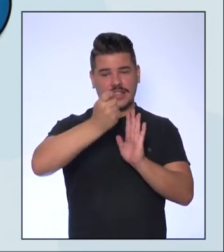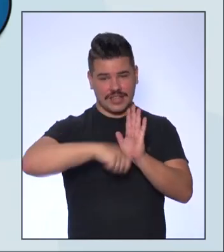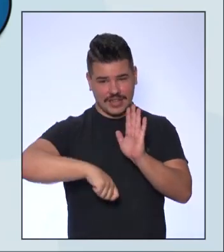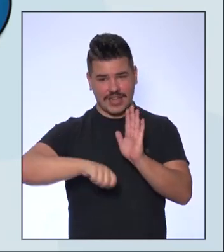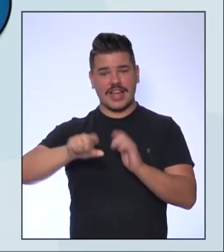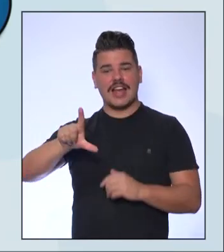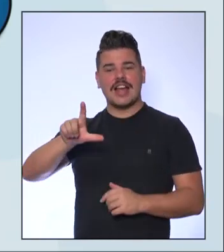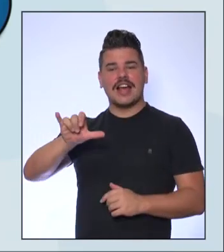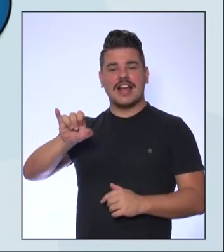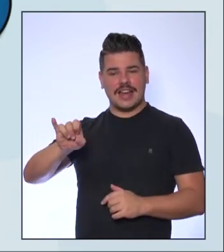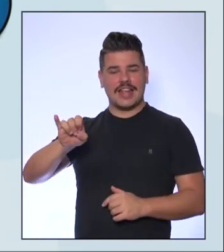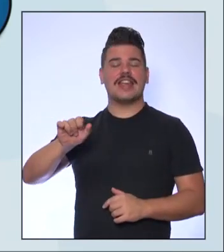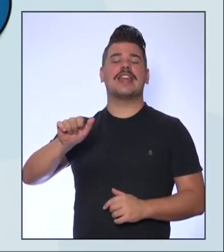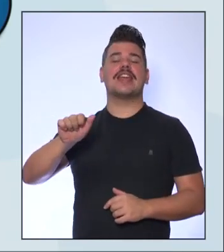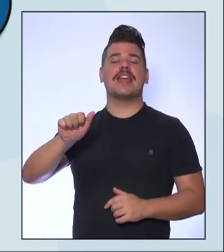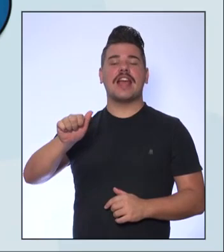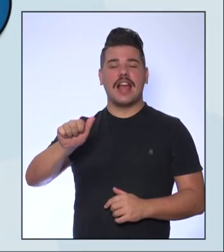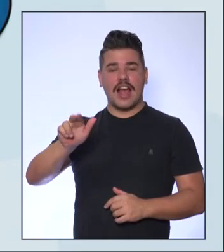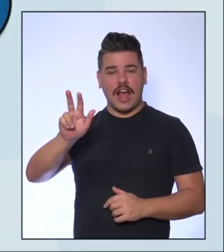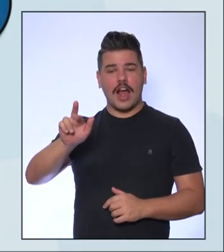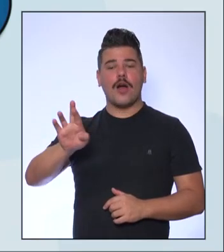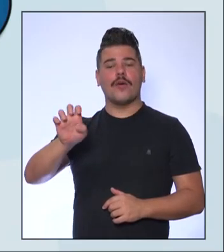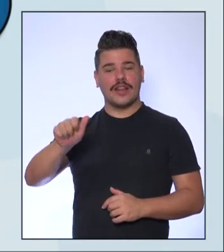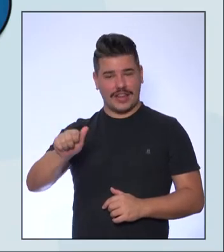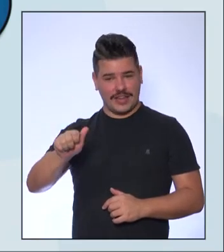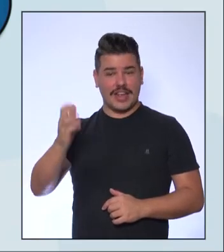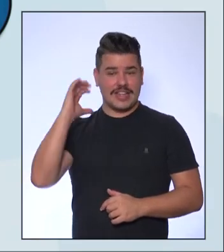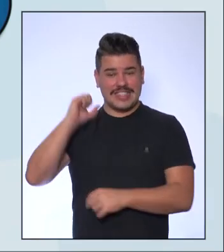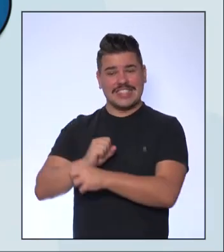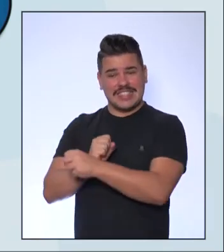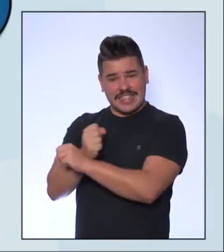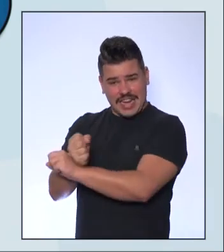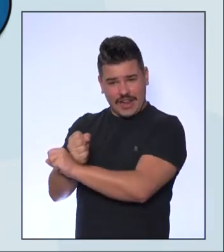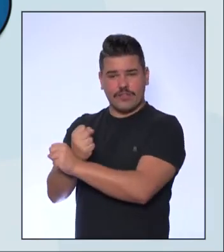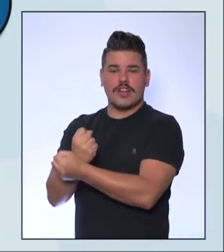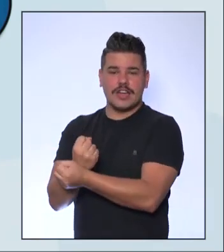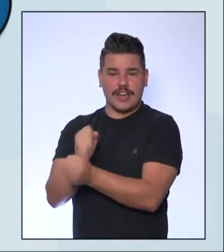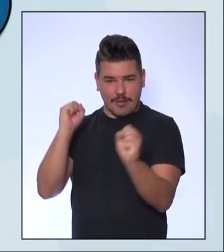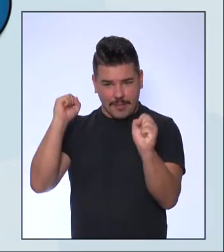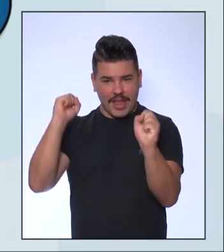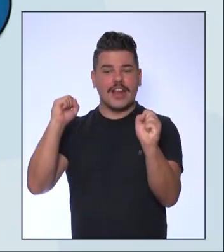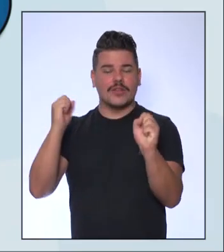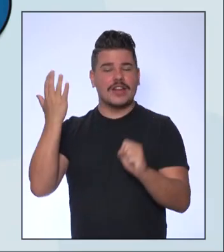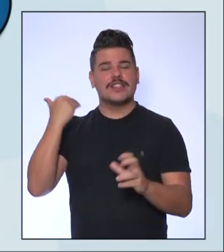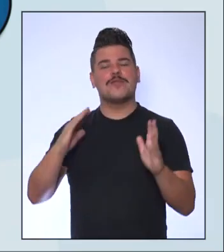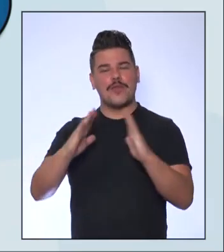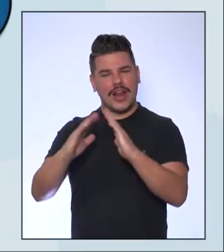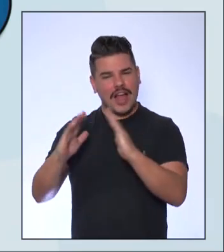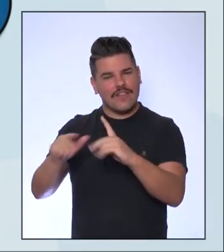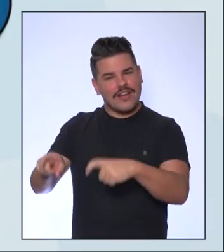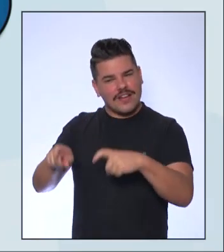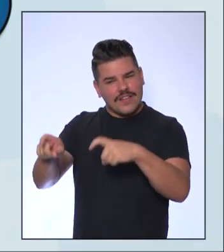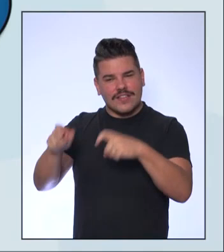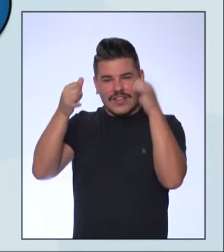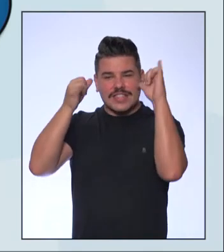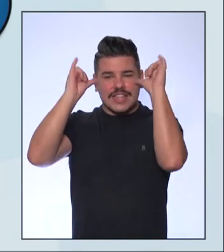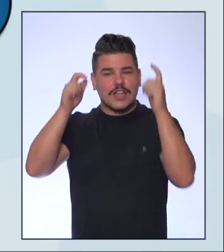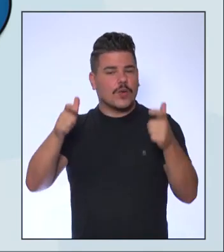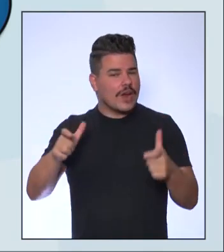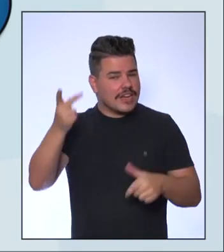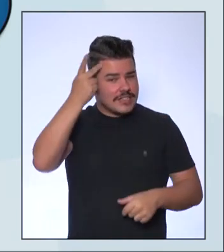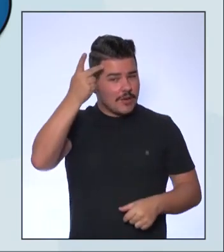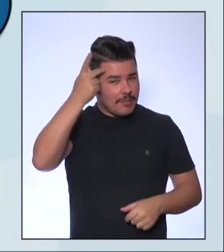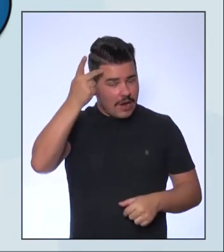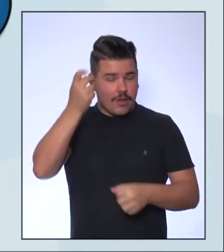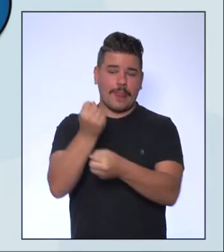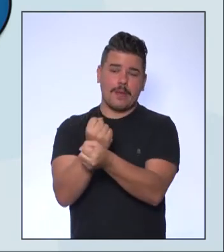onde libertou os escravizados. Esses escravizados que moravam muitos no campo, nas fazendas de café de São Paulo,